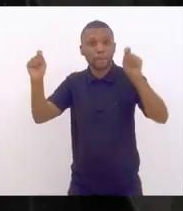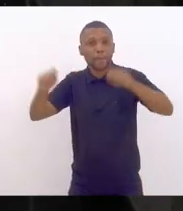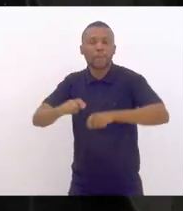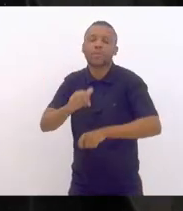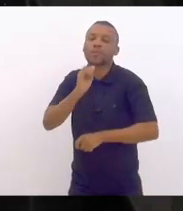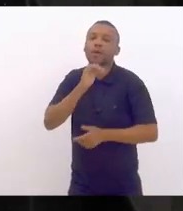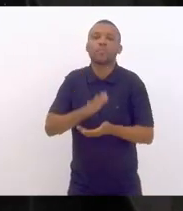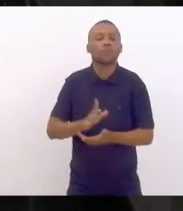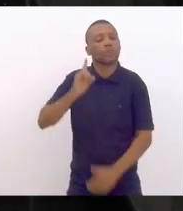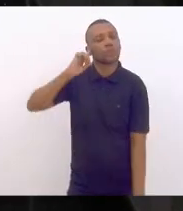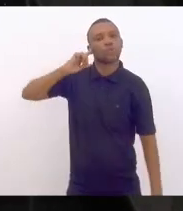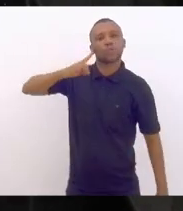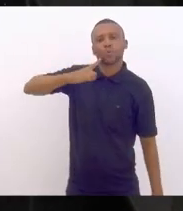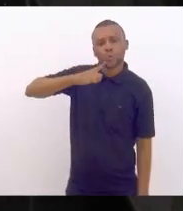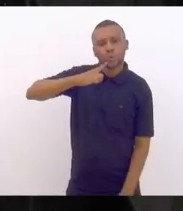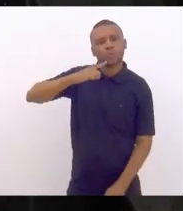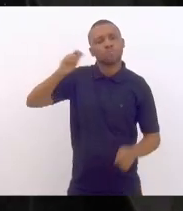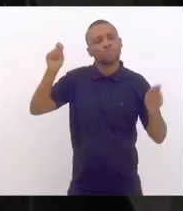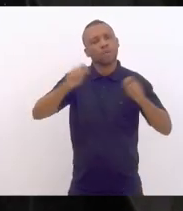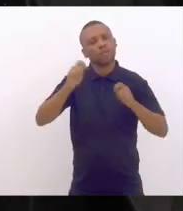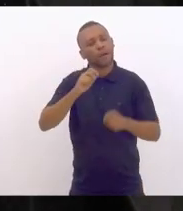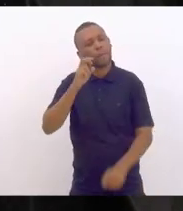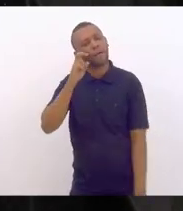tenham acesso